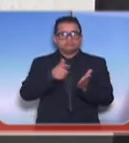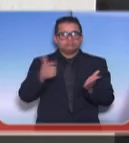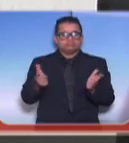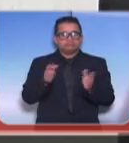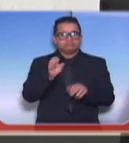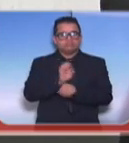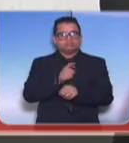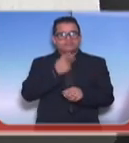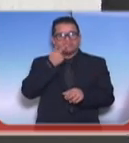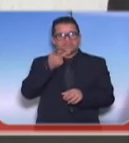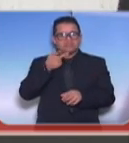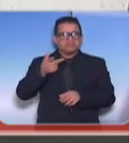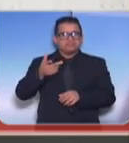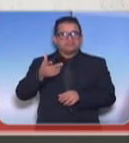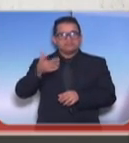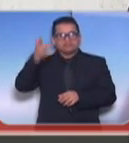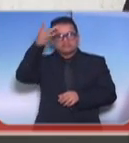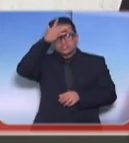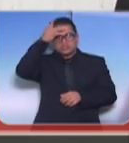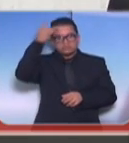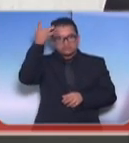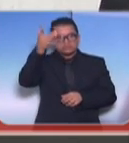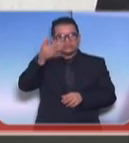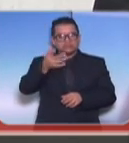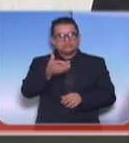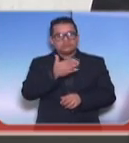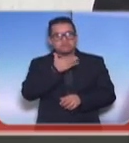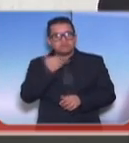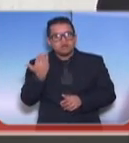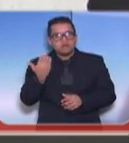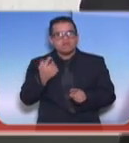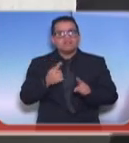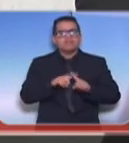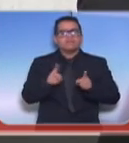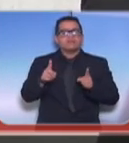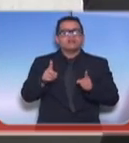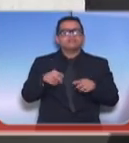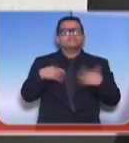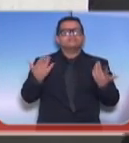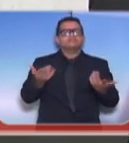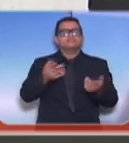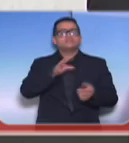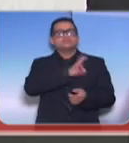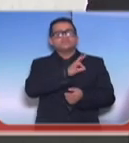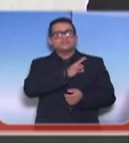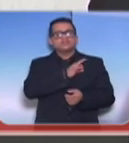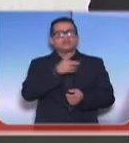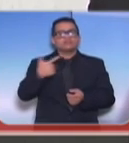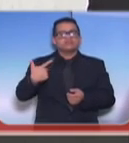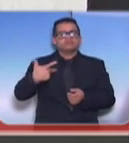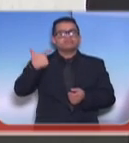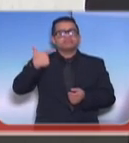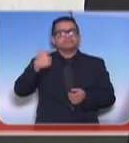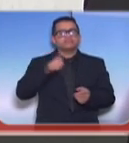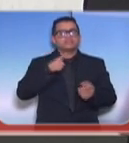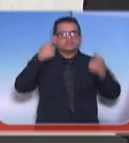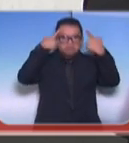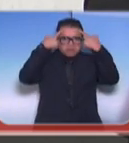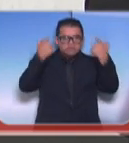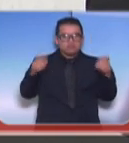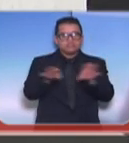foram mortos, o número de policiais que foram baleados, o número de pais de famílias que sofreram violência e também